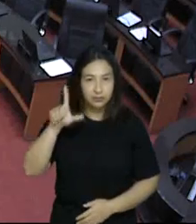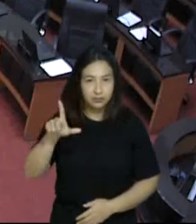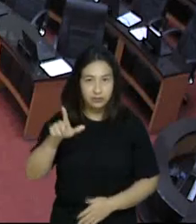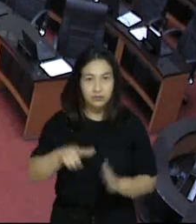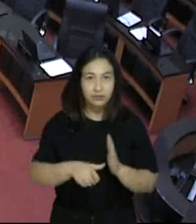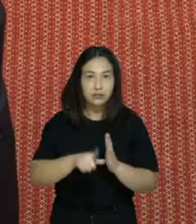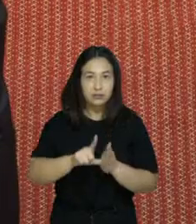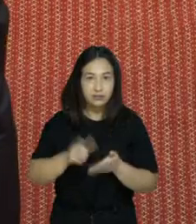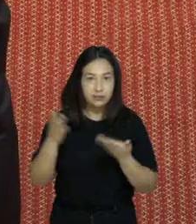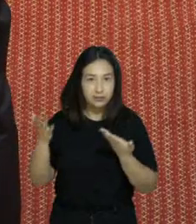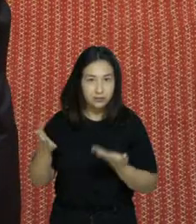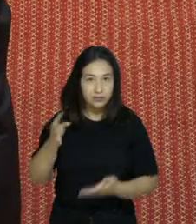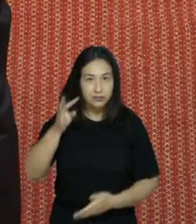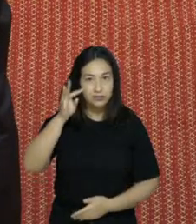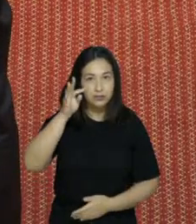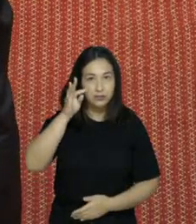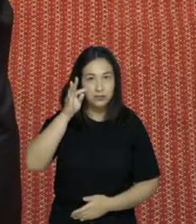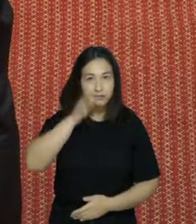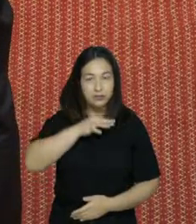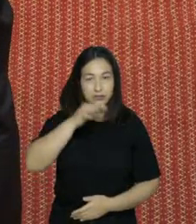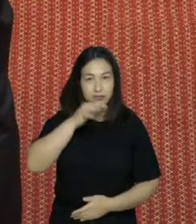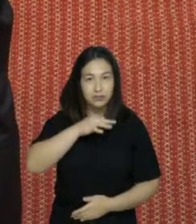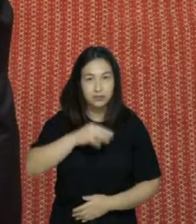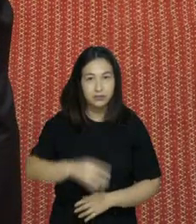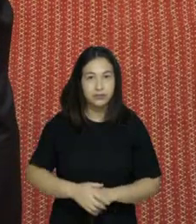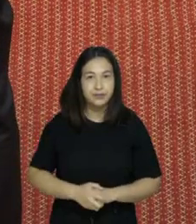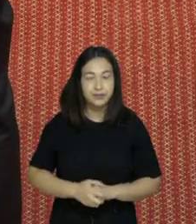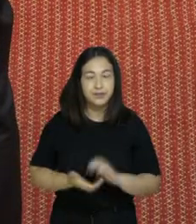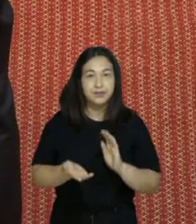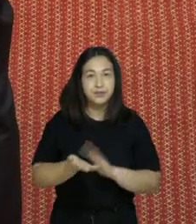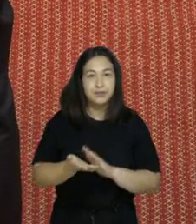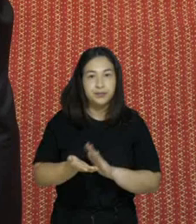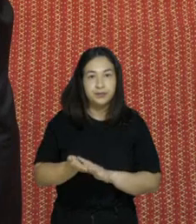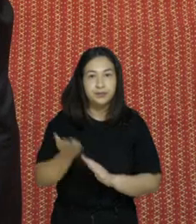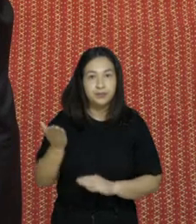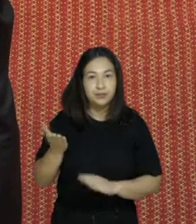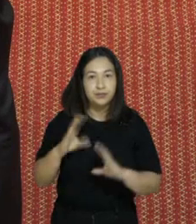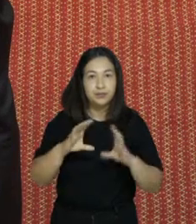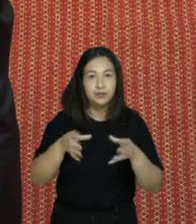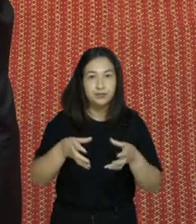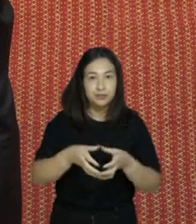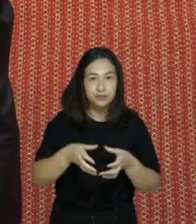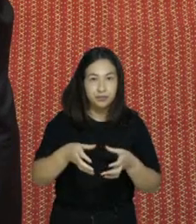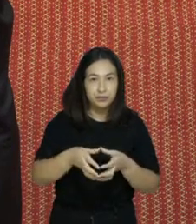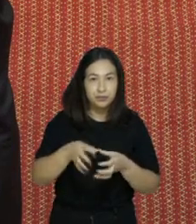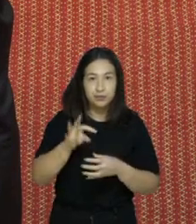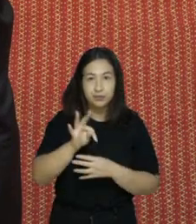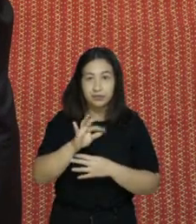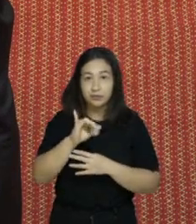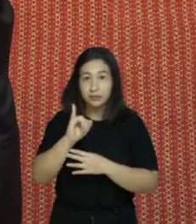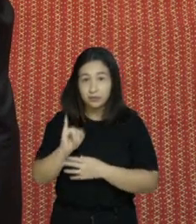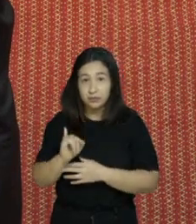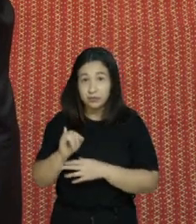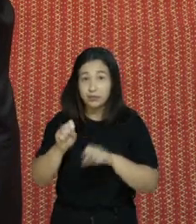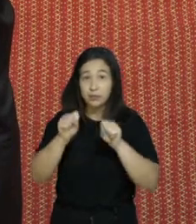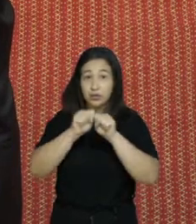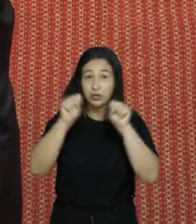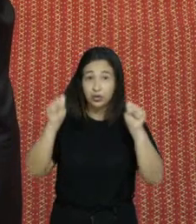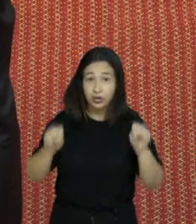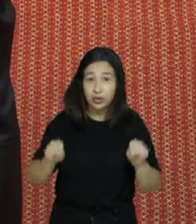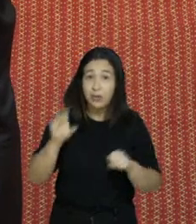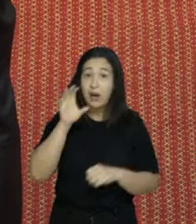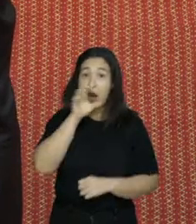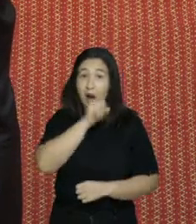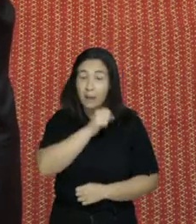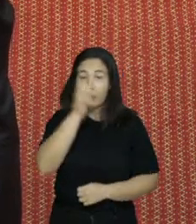Tiago Zilli. Rapidamente, só para registrar, queria parabenizar o pessoal do ITI, o Tiago e o Romeu, pelo sistema, ficou rápido,